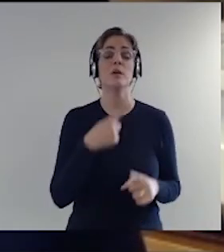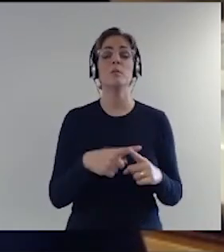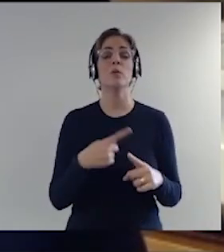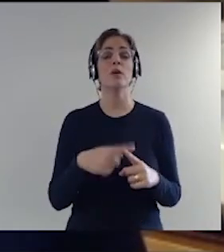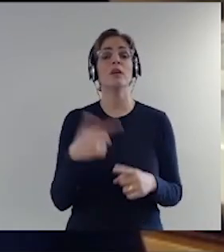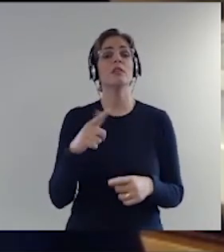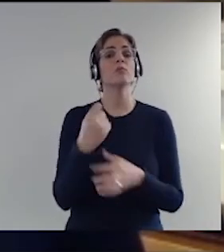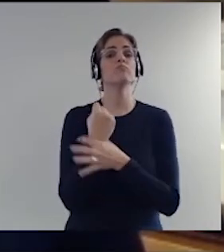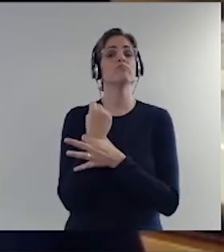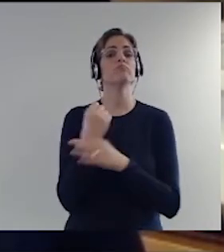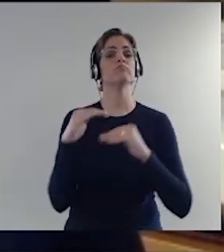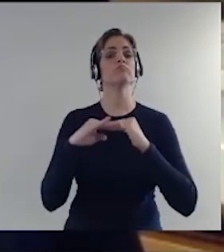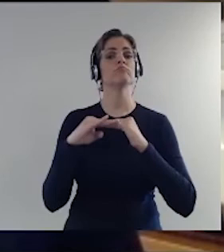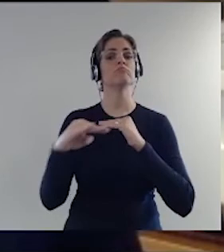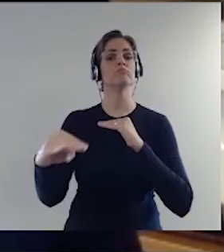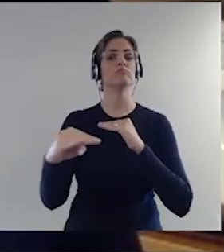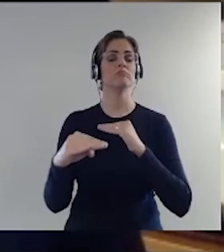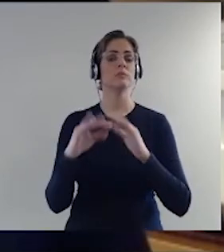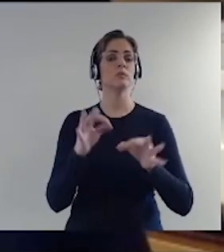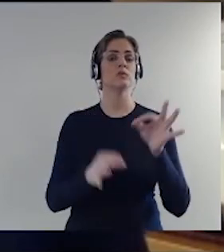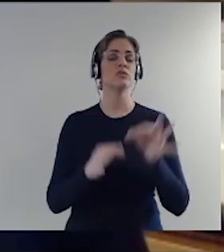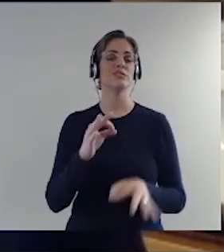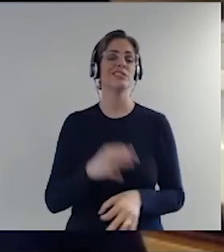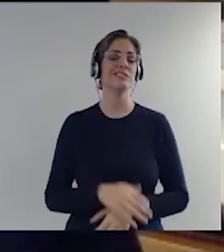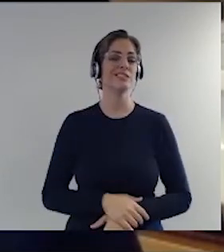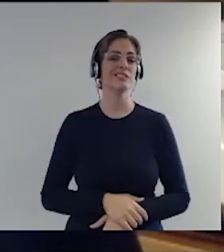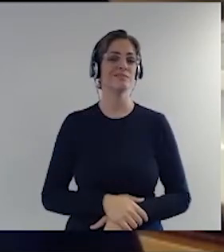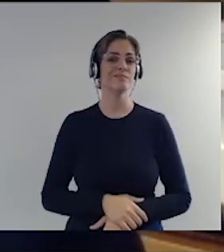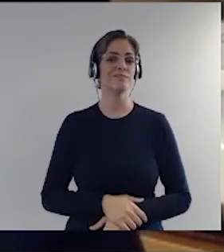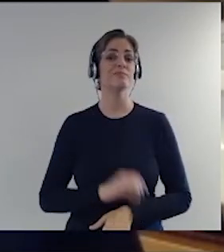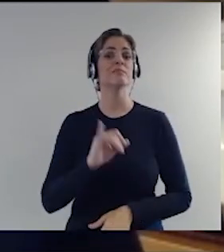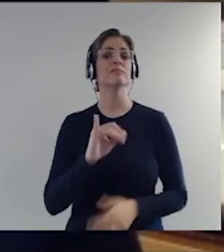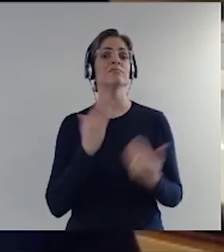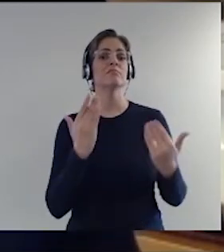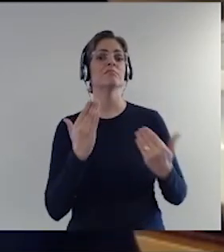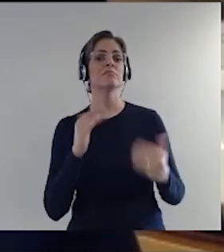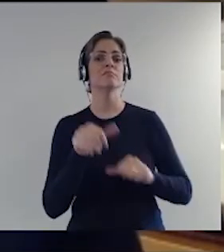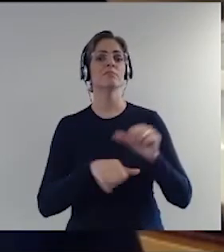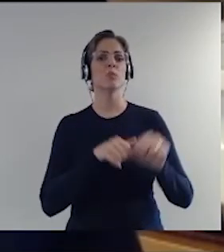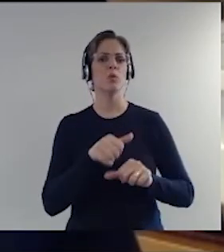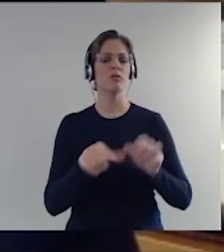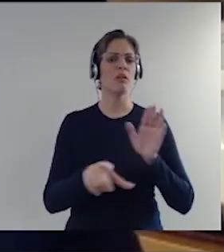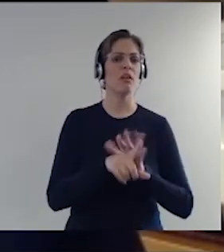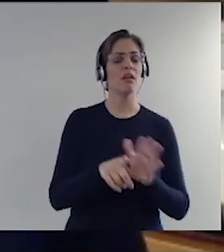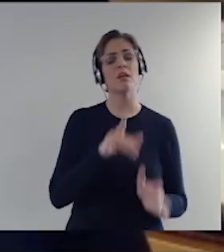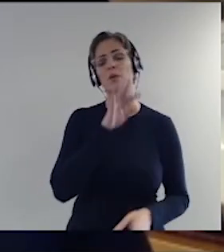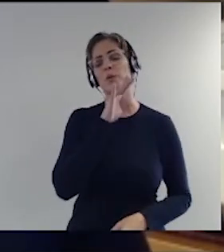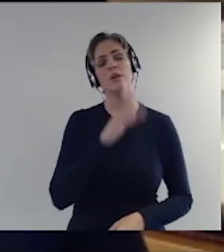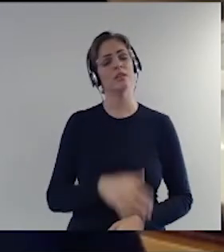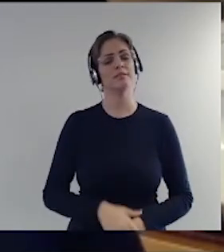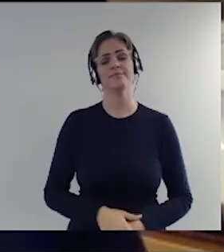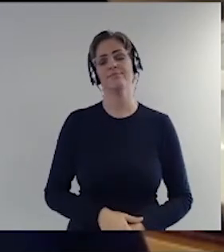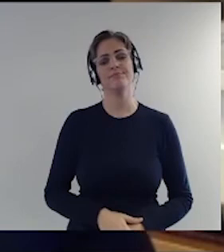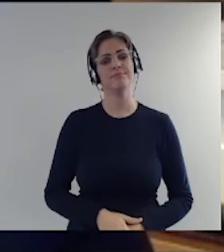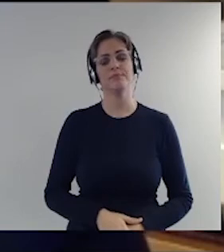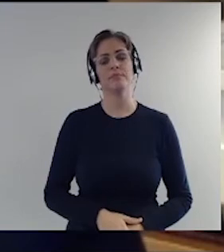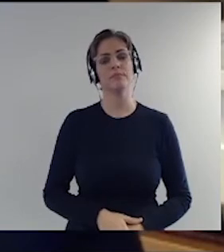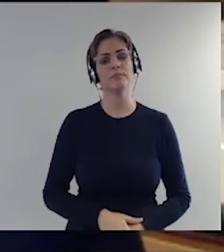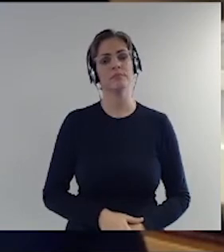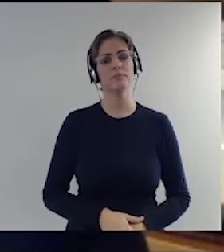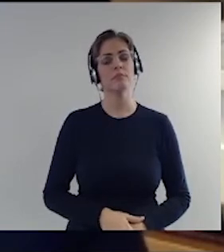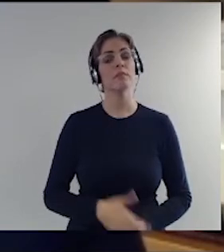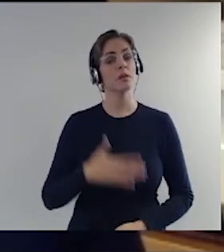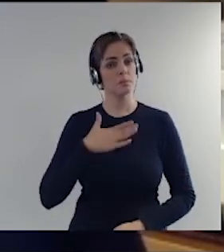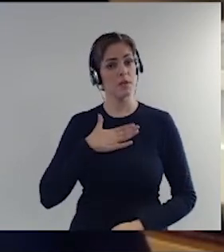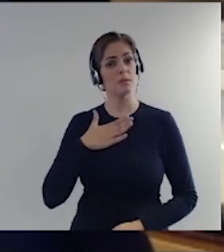jurídica, para a insegurança jurídica. Se é que eu posso extrair desses tempos de pandemia uma